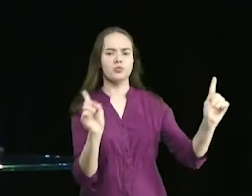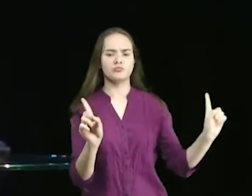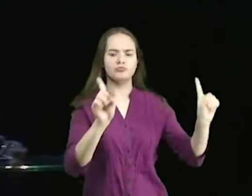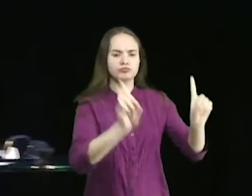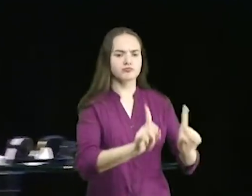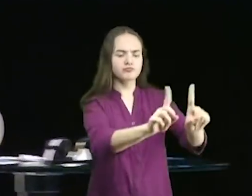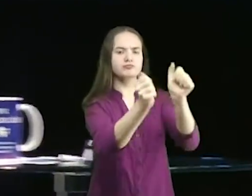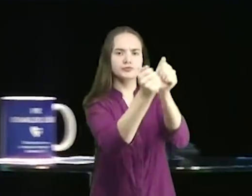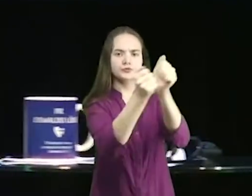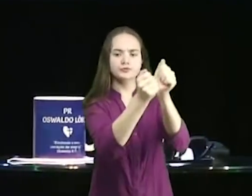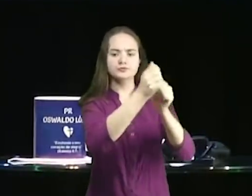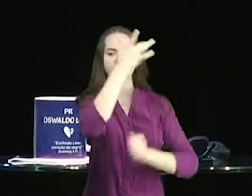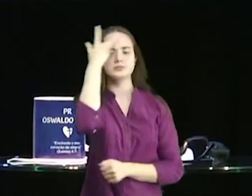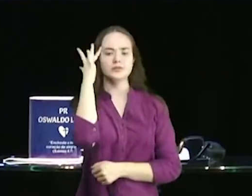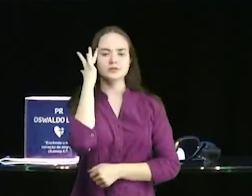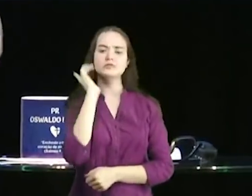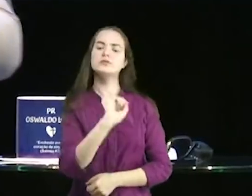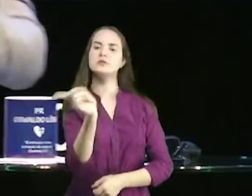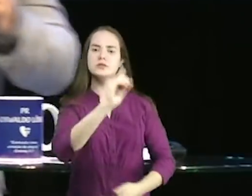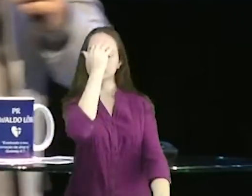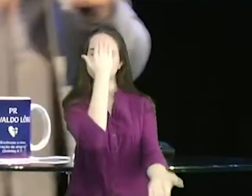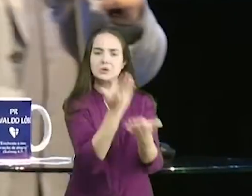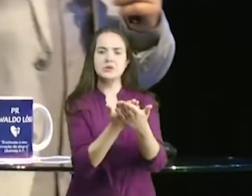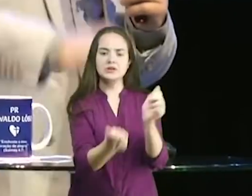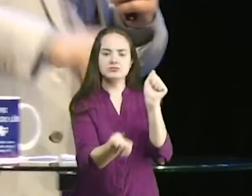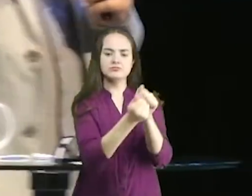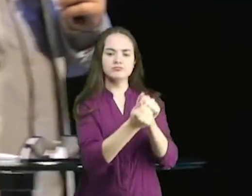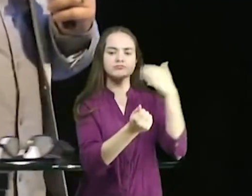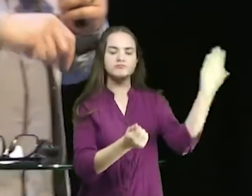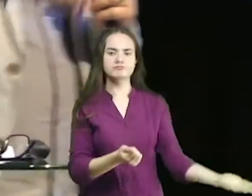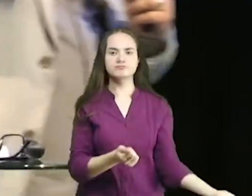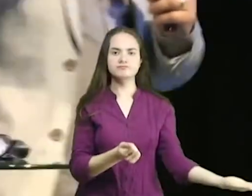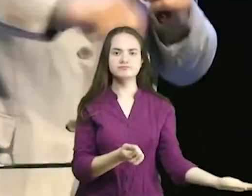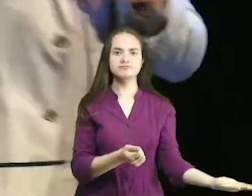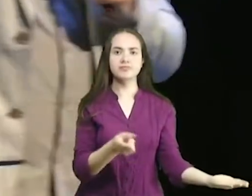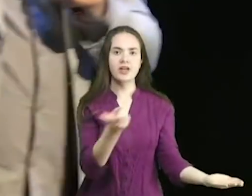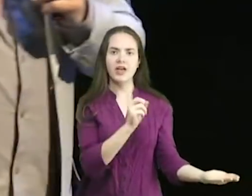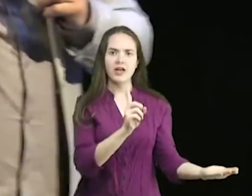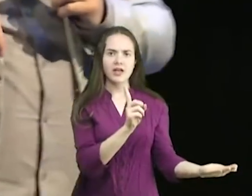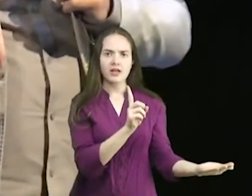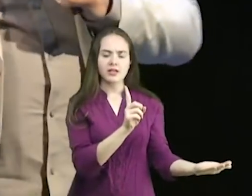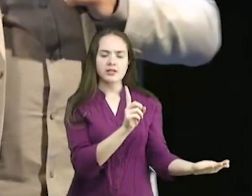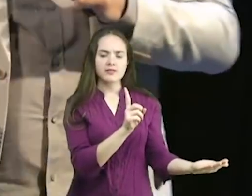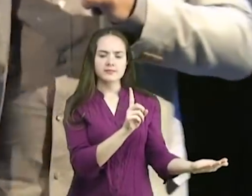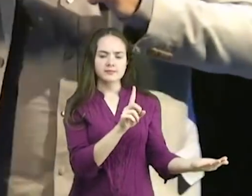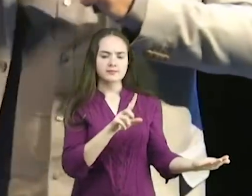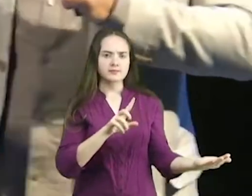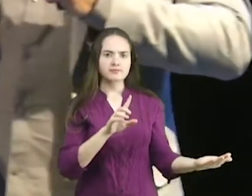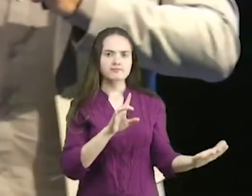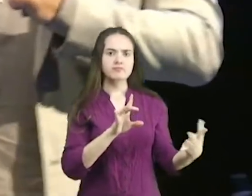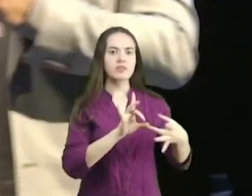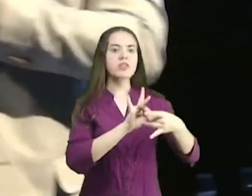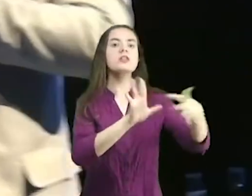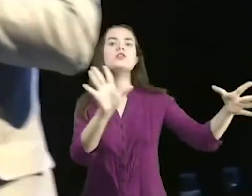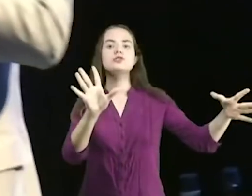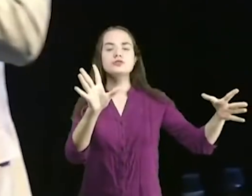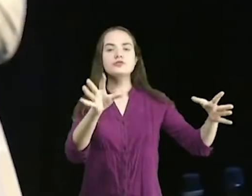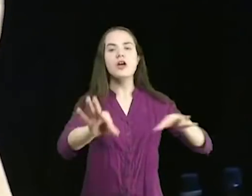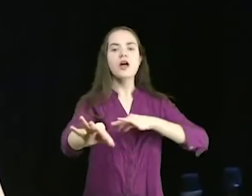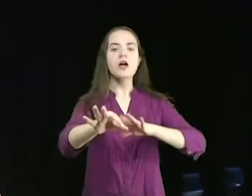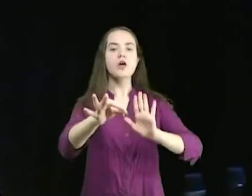gente que não crê junto com ela. Ela não vai deixar que as